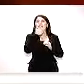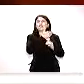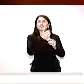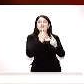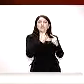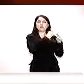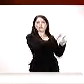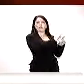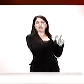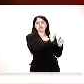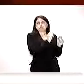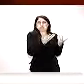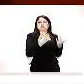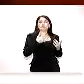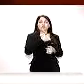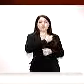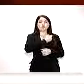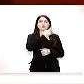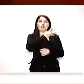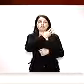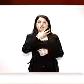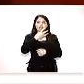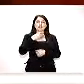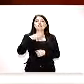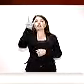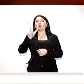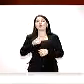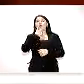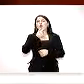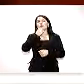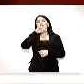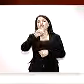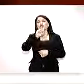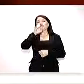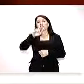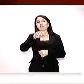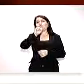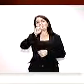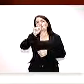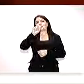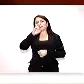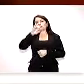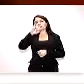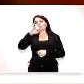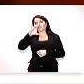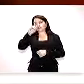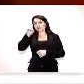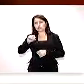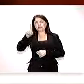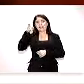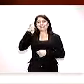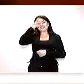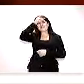ordinários o item 43 interposto por José Aparecido de Oliveira ex-prefeito do município de Mariápolis em